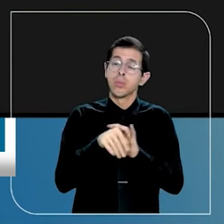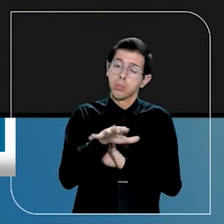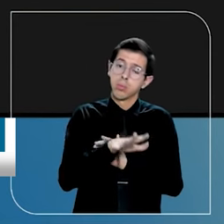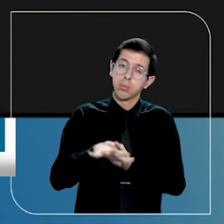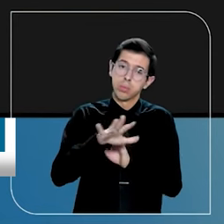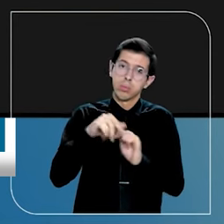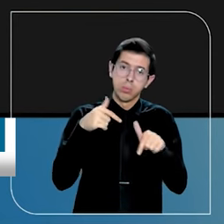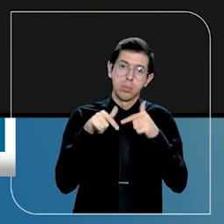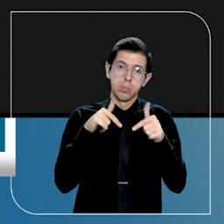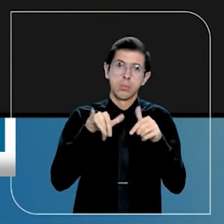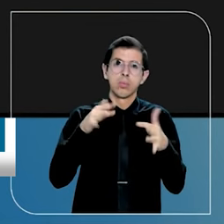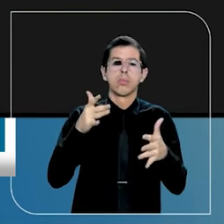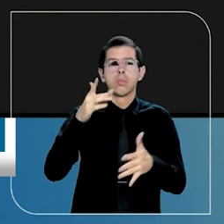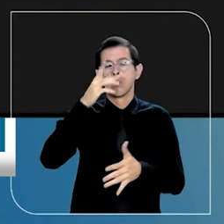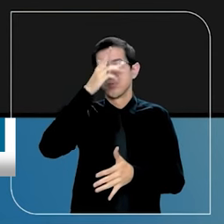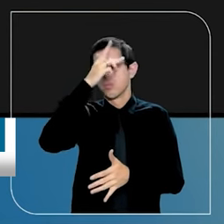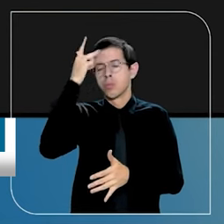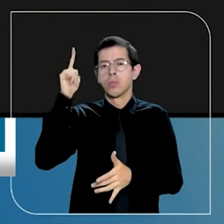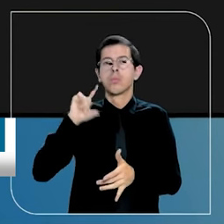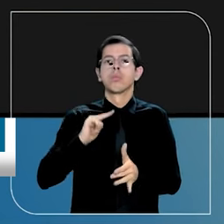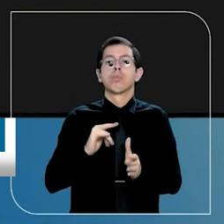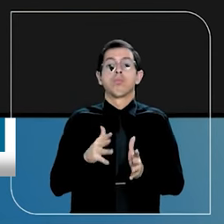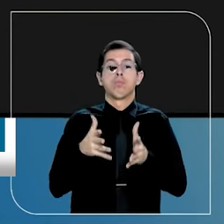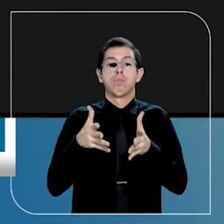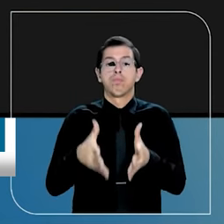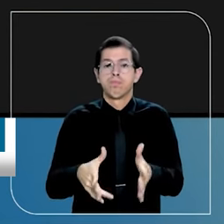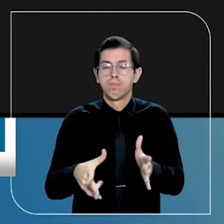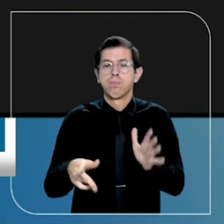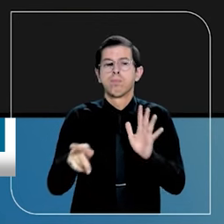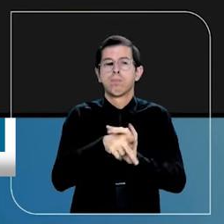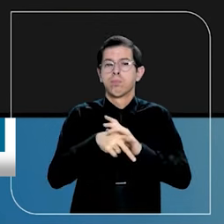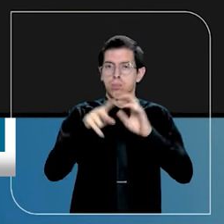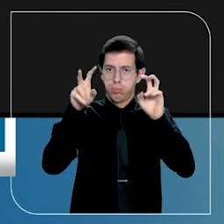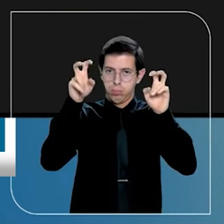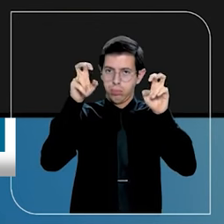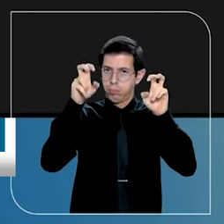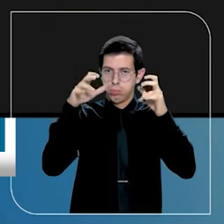Então, pessoas que já atuam em determinado tema, que